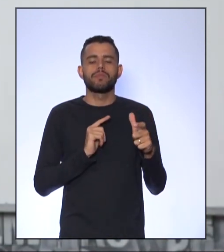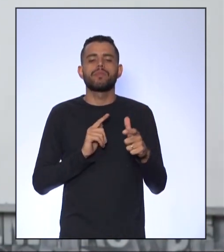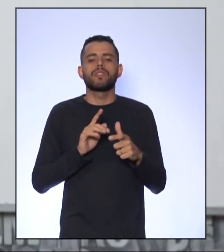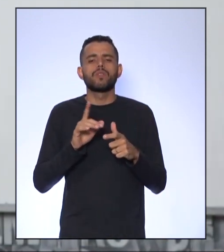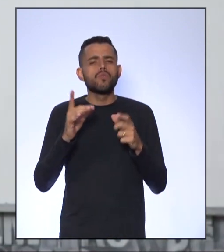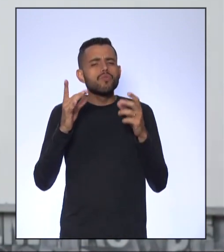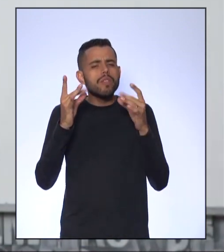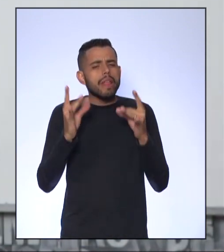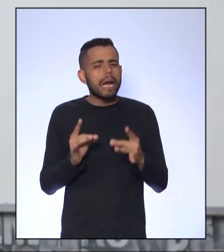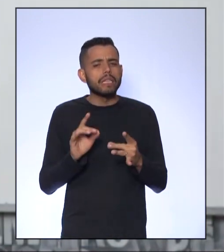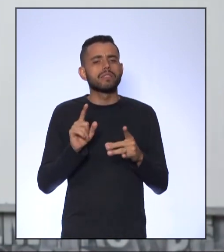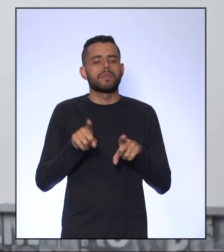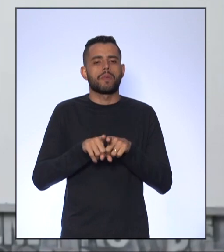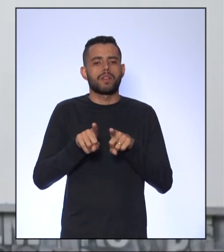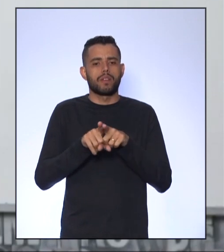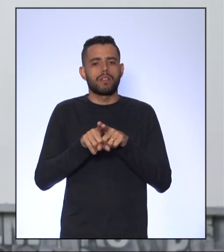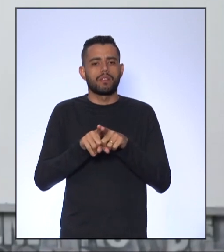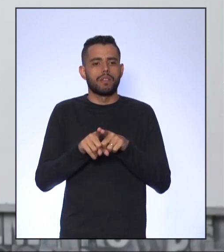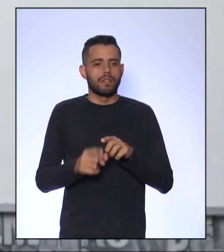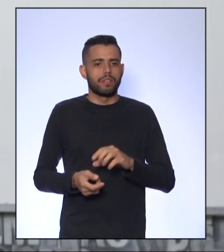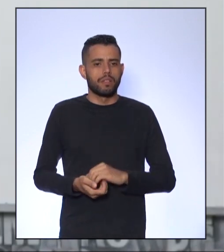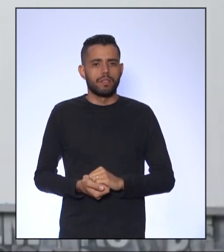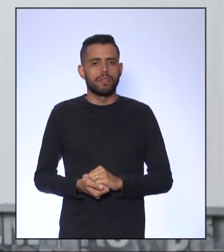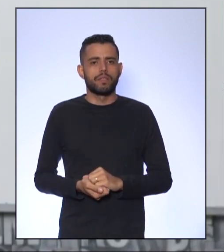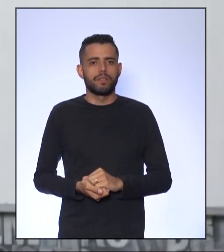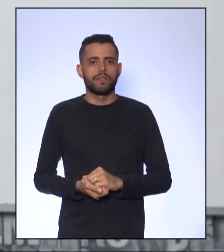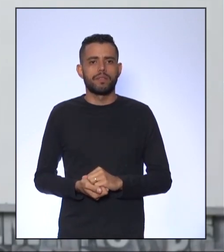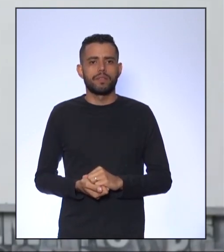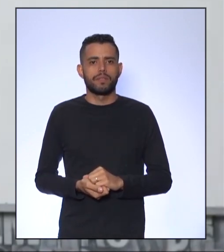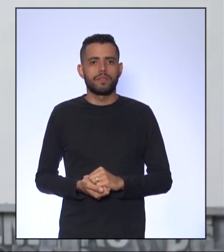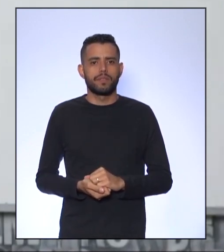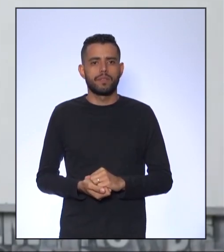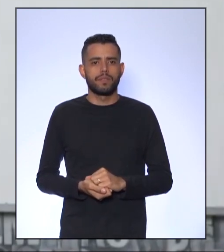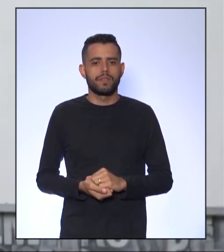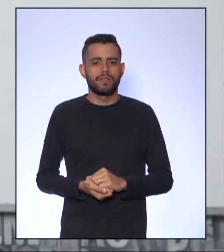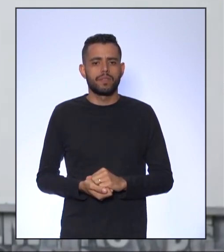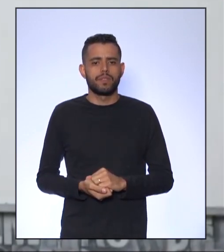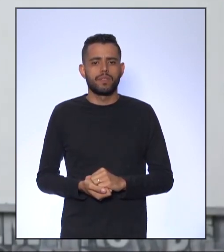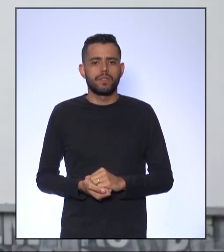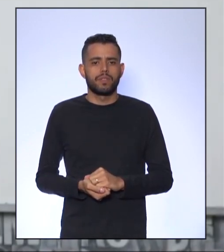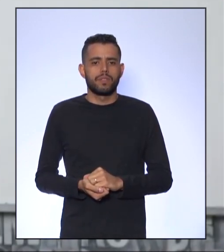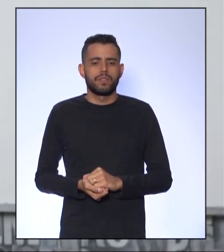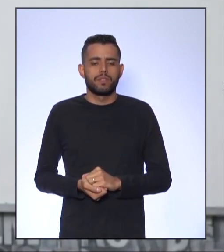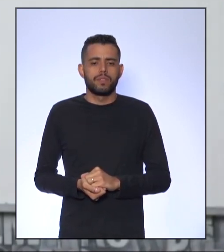detalhe. Nestes momentos aqui,